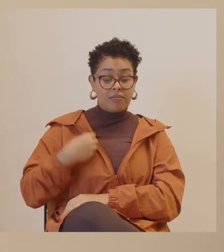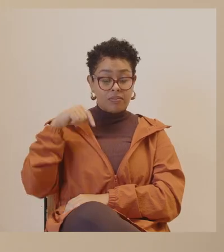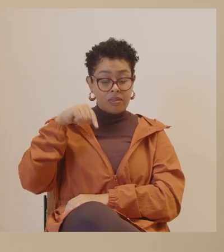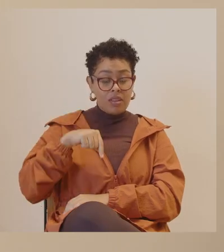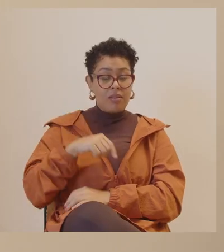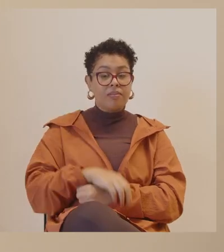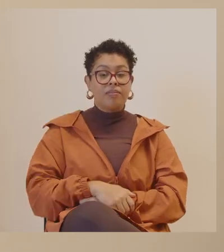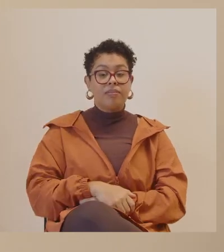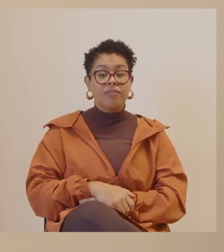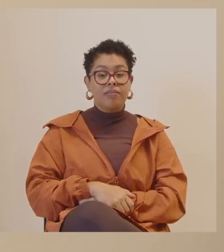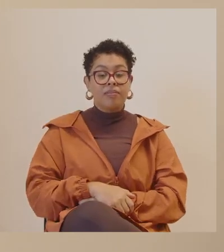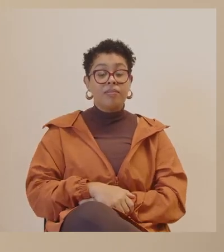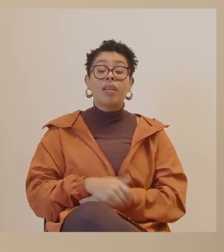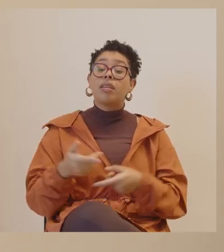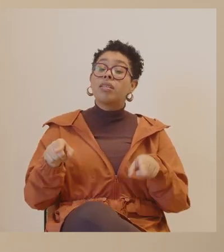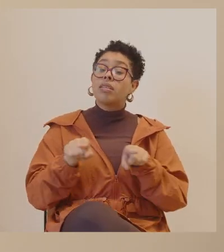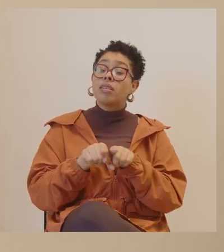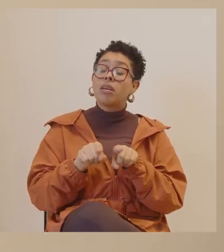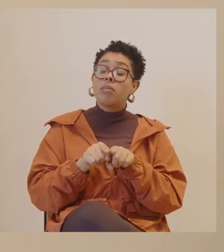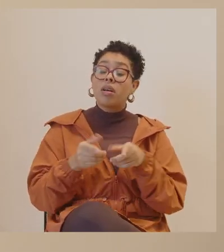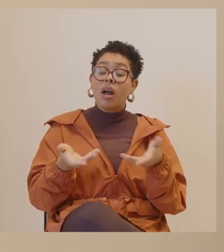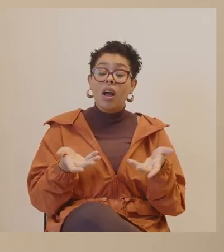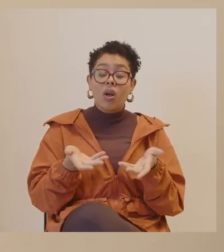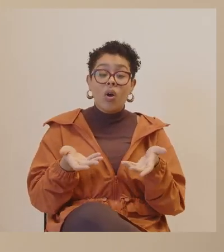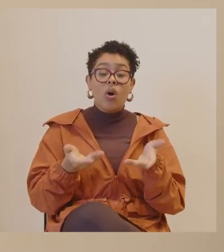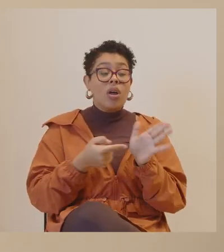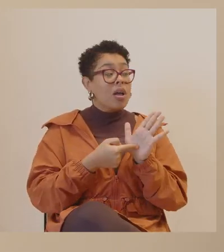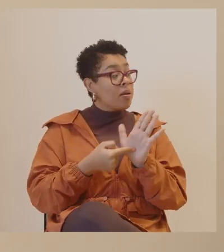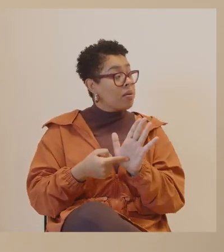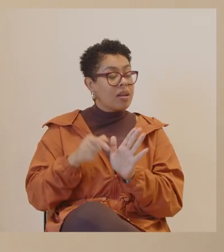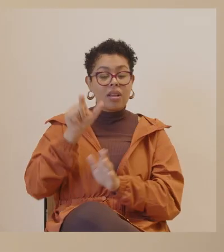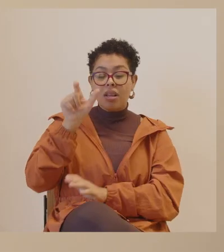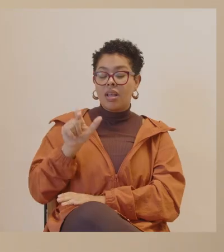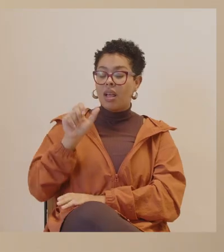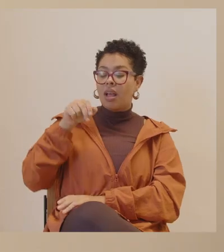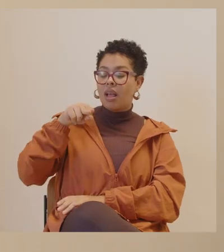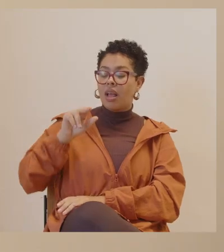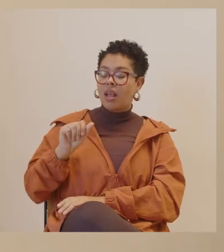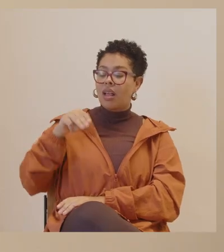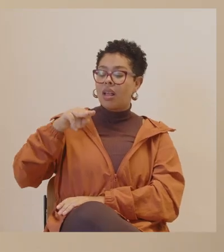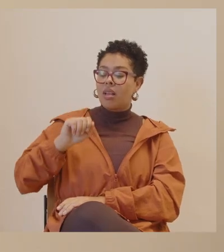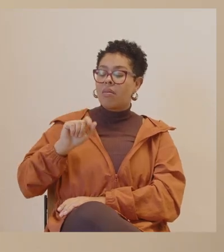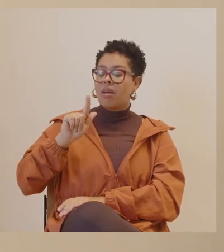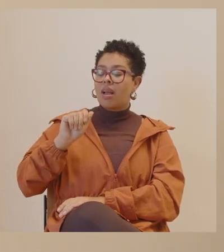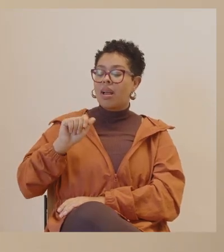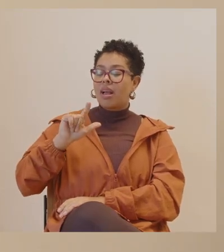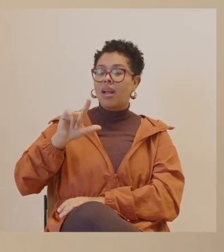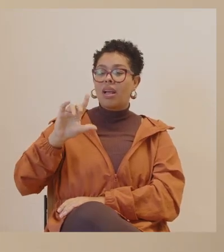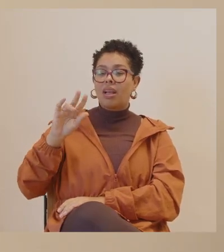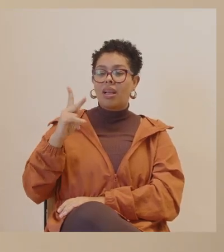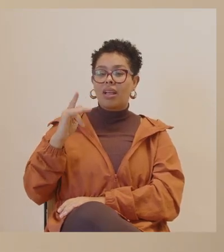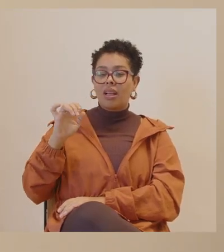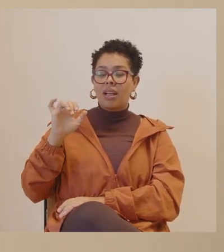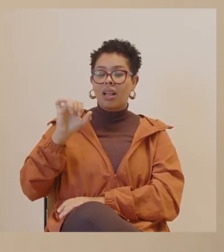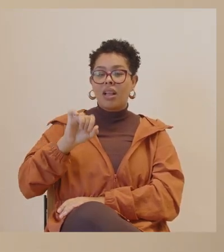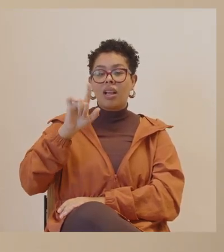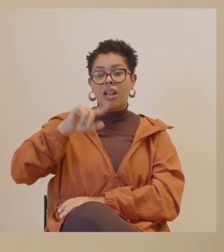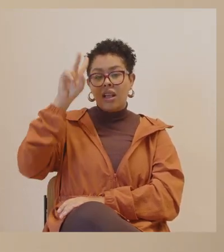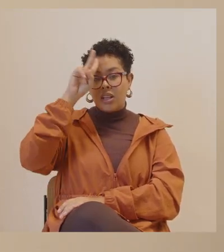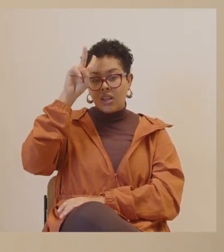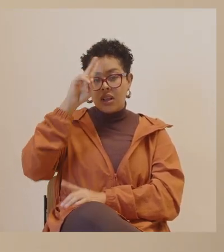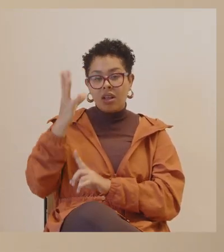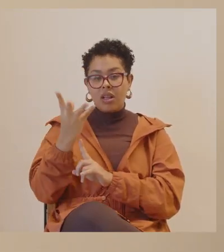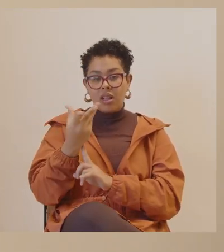aqui. Queria, então, apresentar a nossa palestrante de hoje, que é a Ana Magalhães. A Ana Magalhães é historiadora da arte,